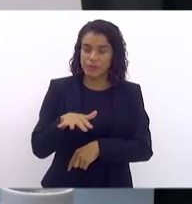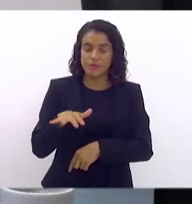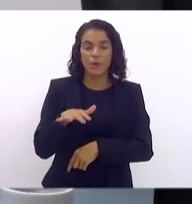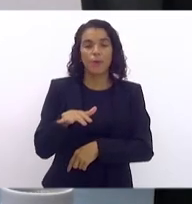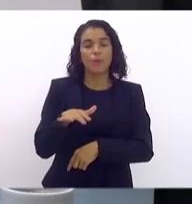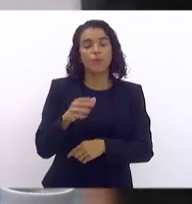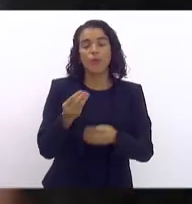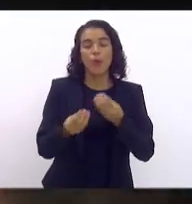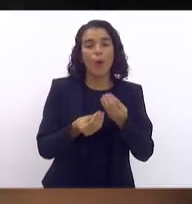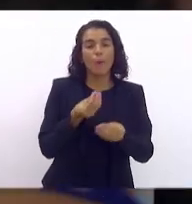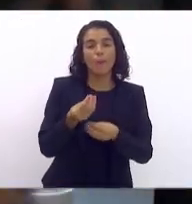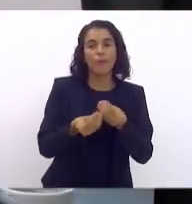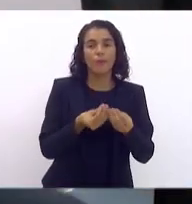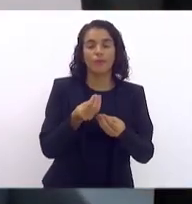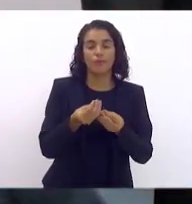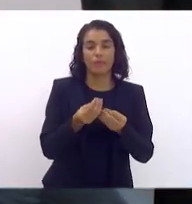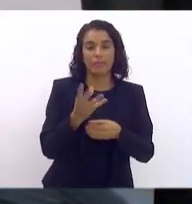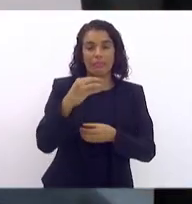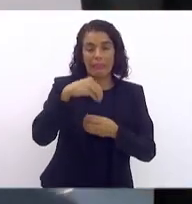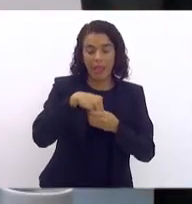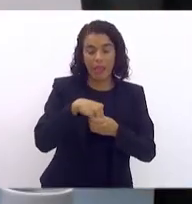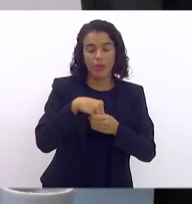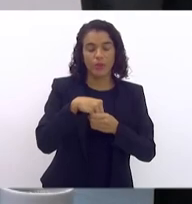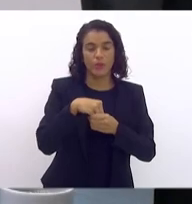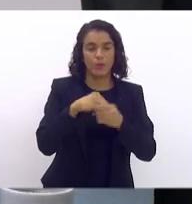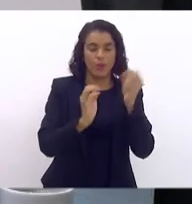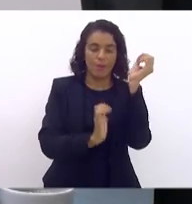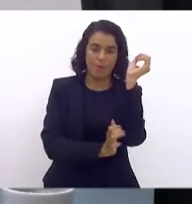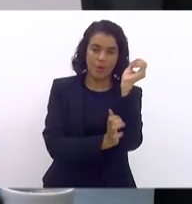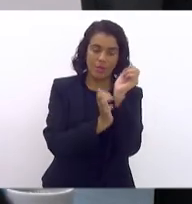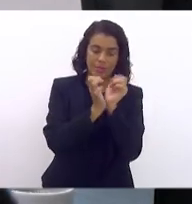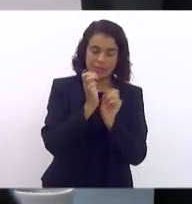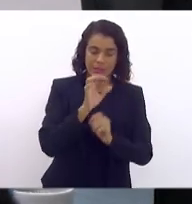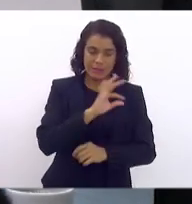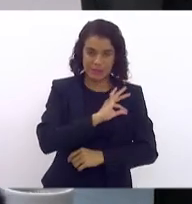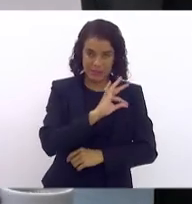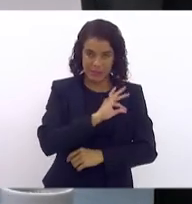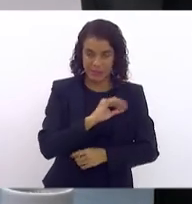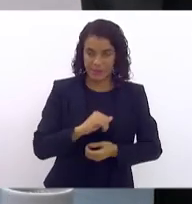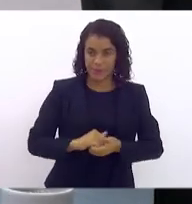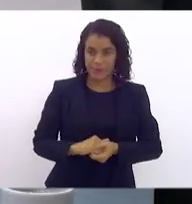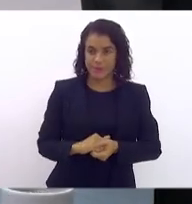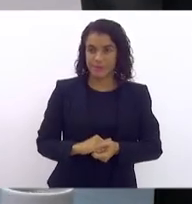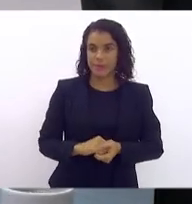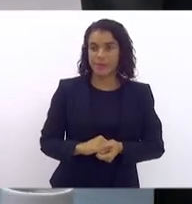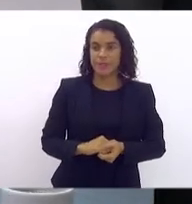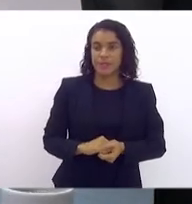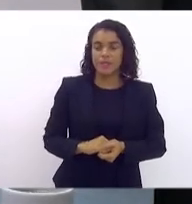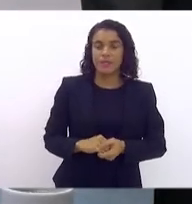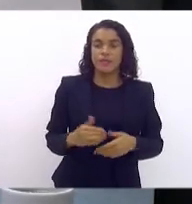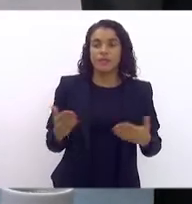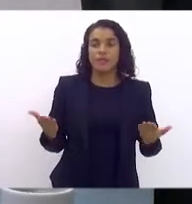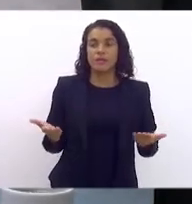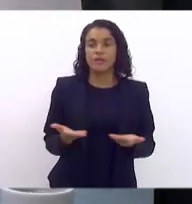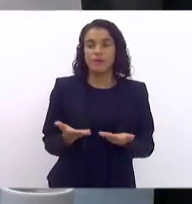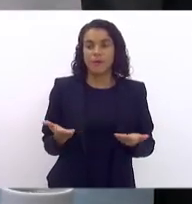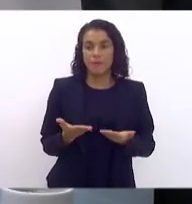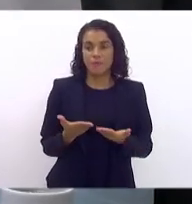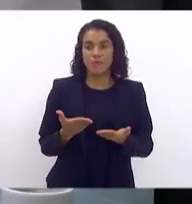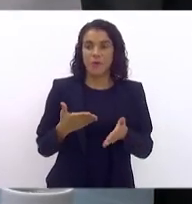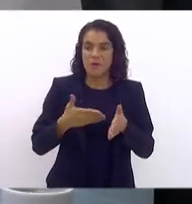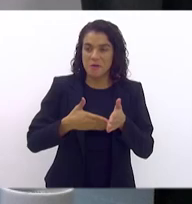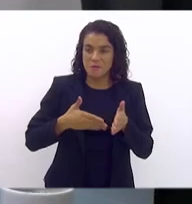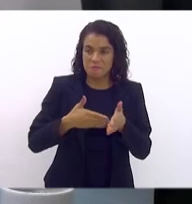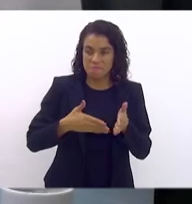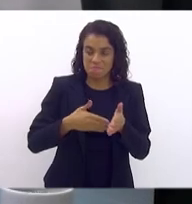procedimento interno as delegacias diante desses reconhecimentos fotográficos a gente hoje tá com uma dificuldade de